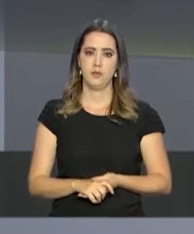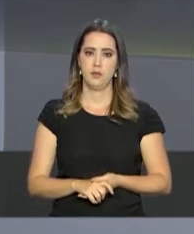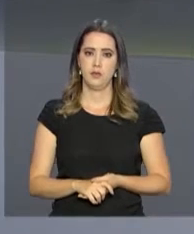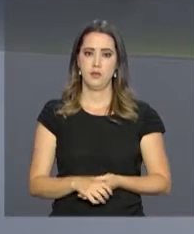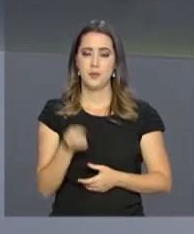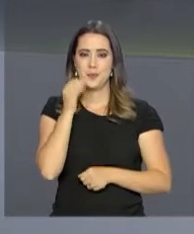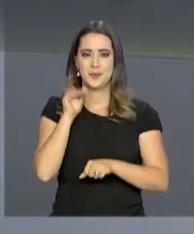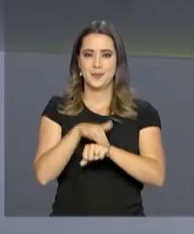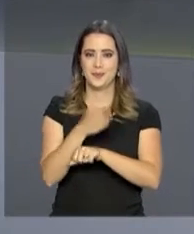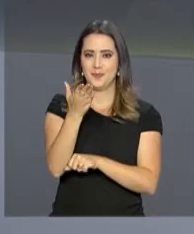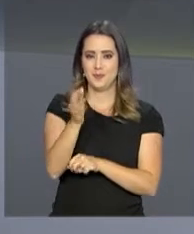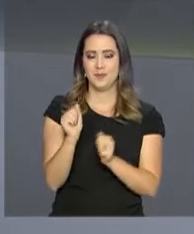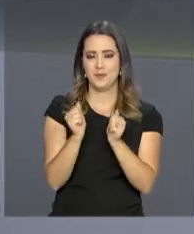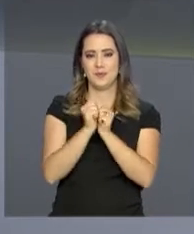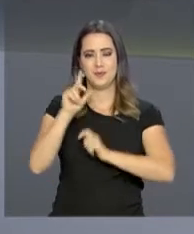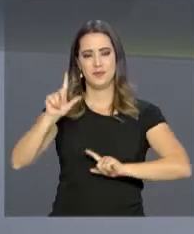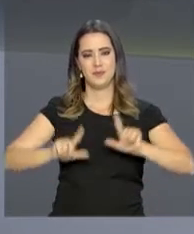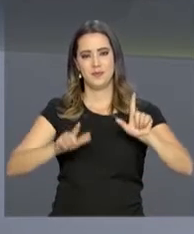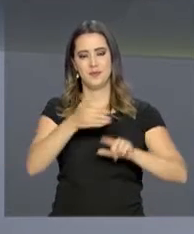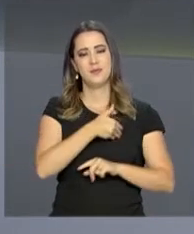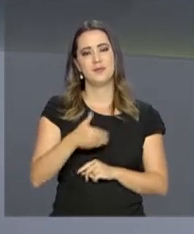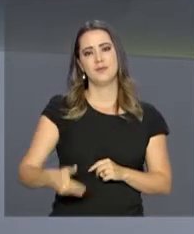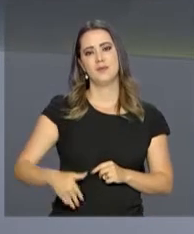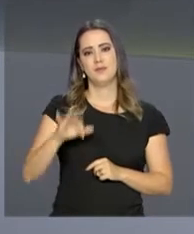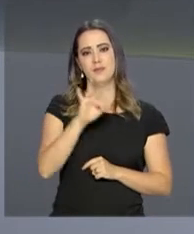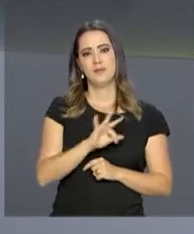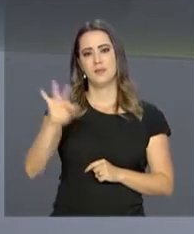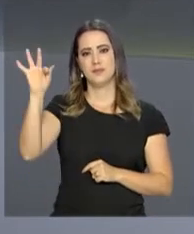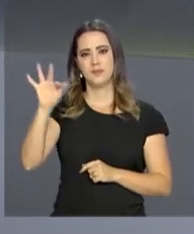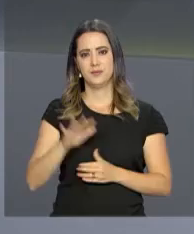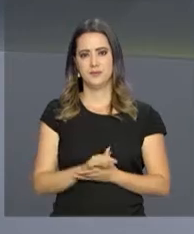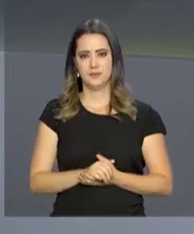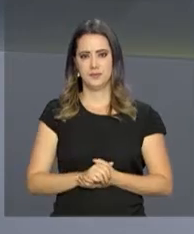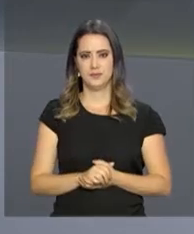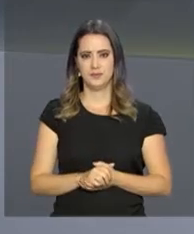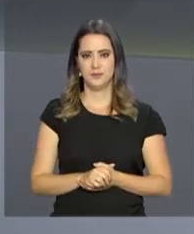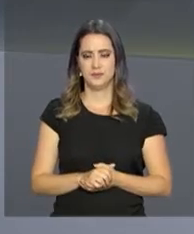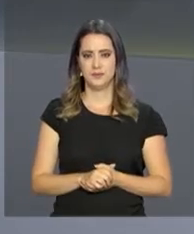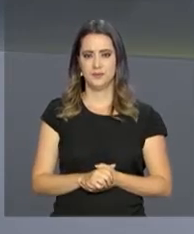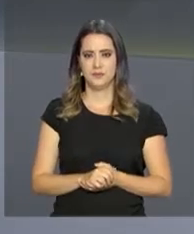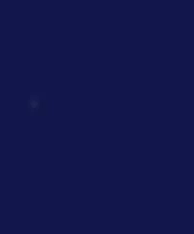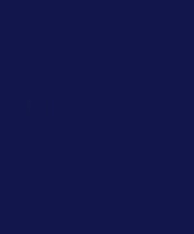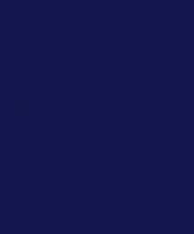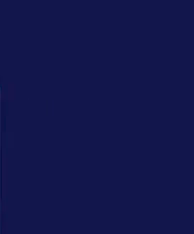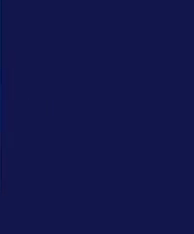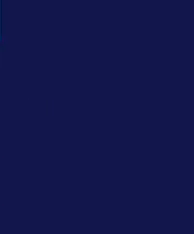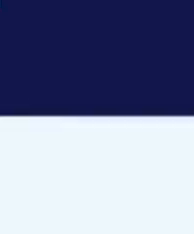Uma boa noite para você e continue com a gente aqui na NBR, a TV do Governo Federal.